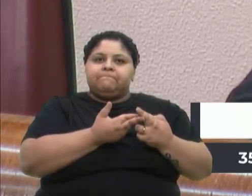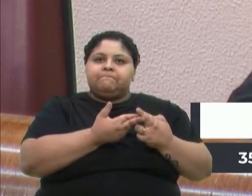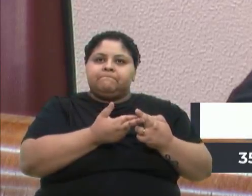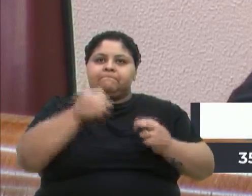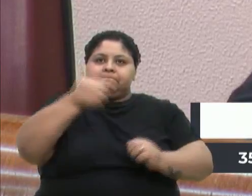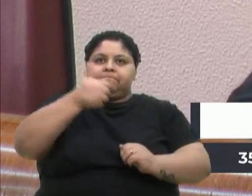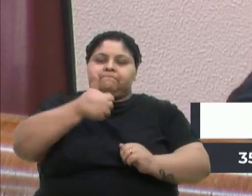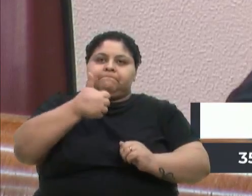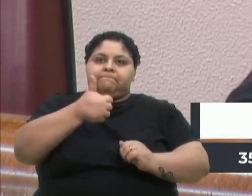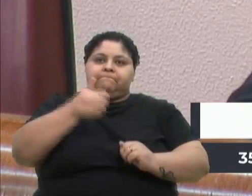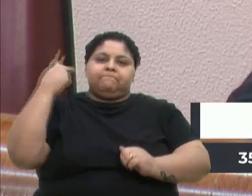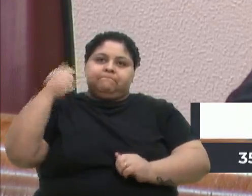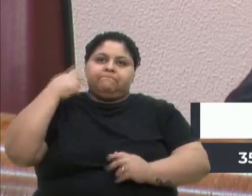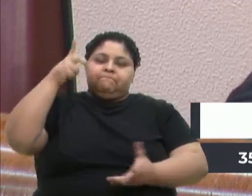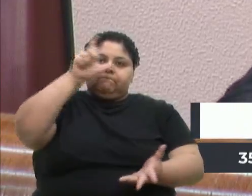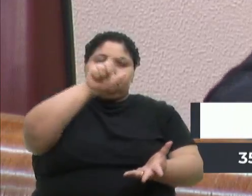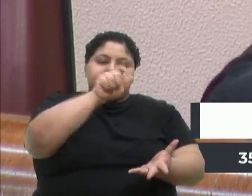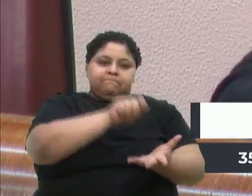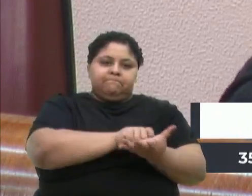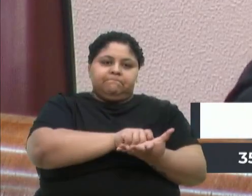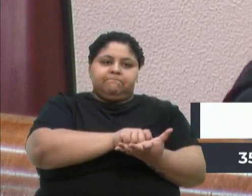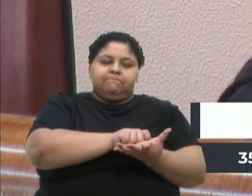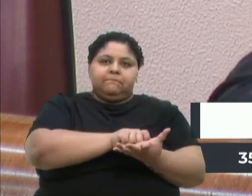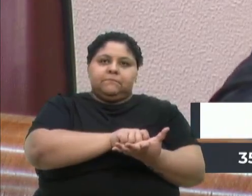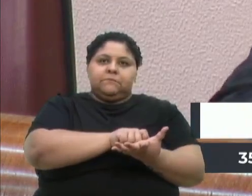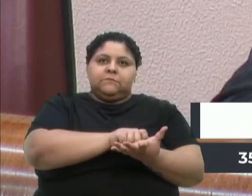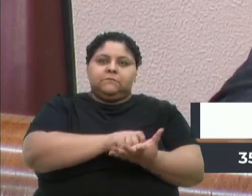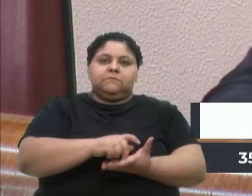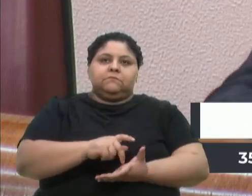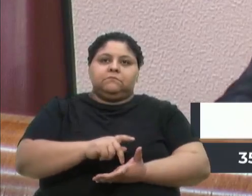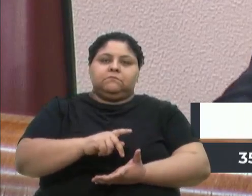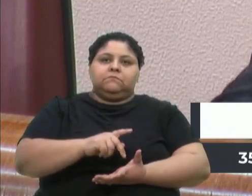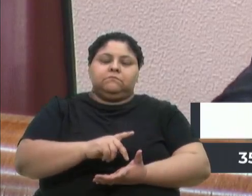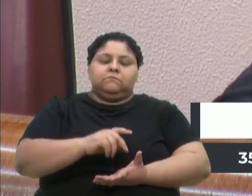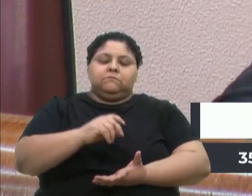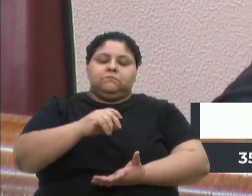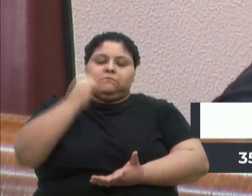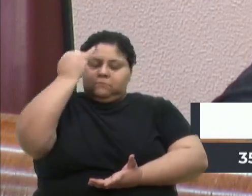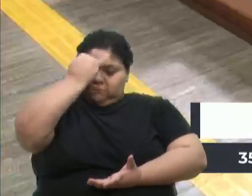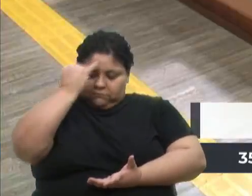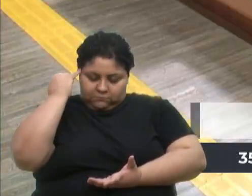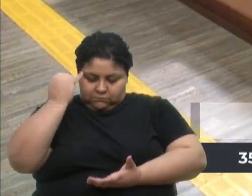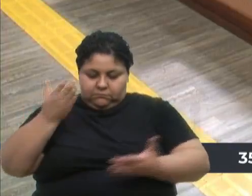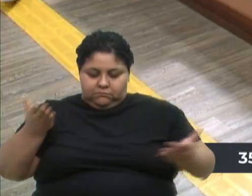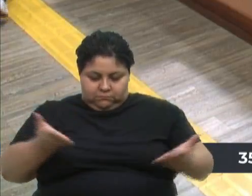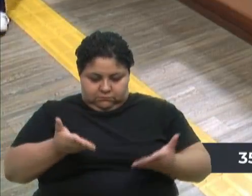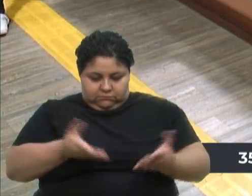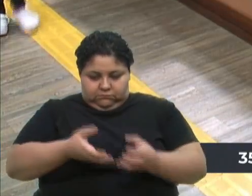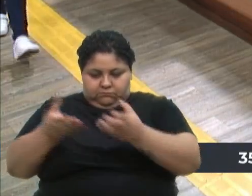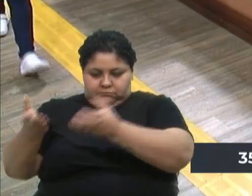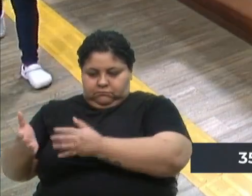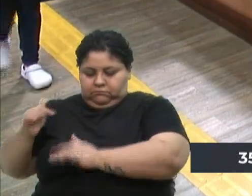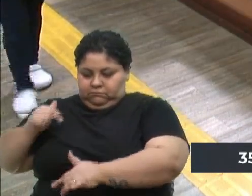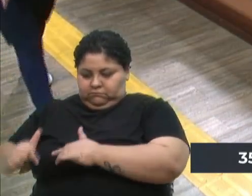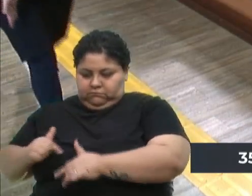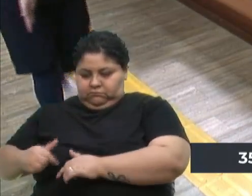Primeiro vereador inscrito, Zé D'Ambrós. Neste momento, passa os trabalhos ao primeiro